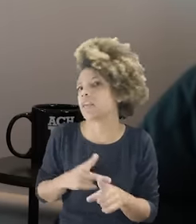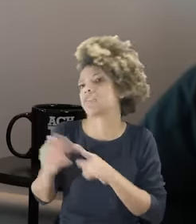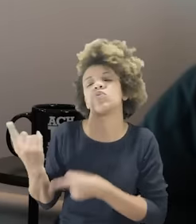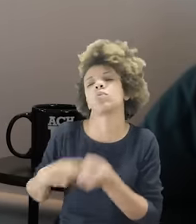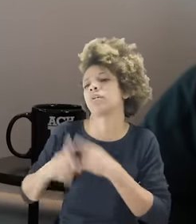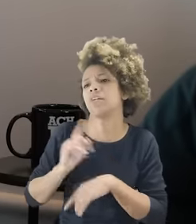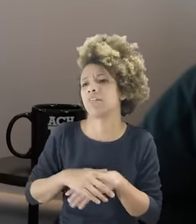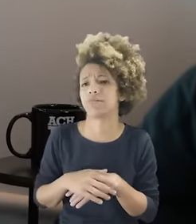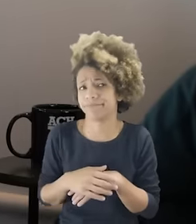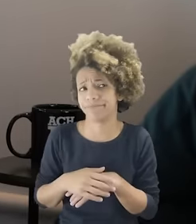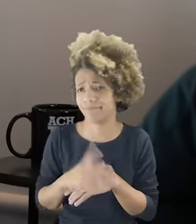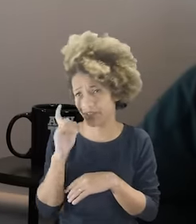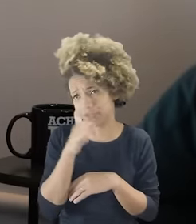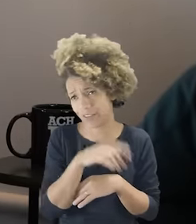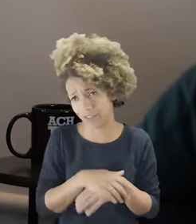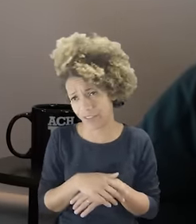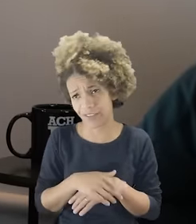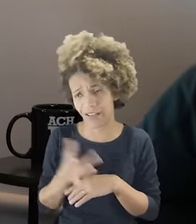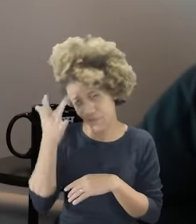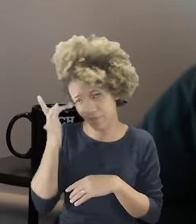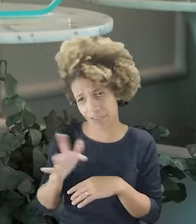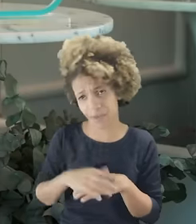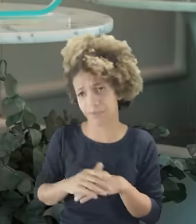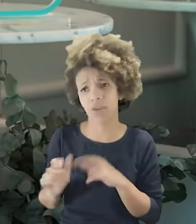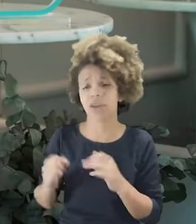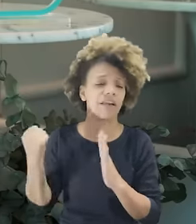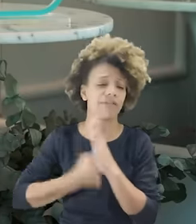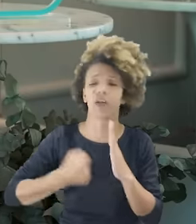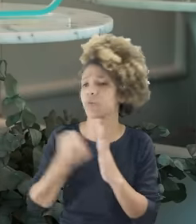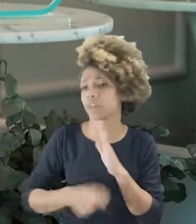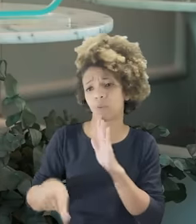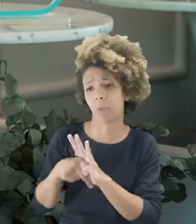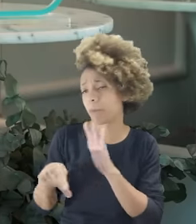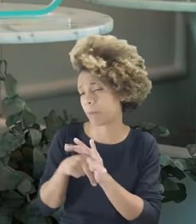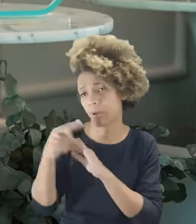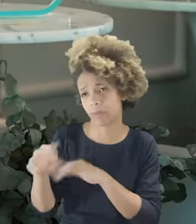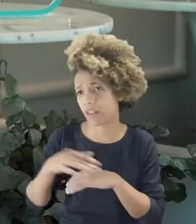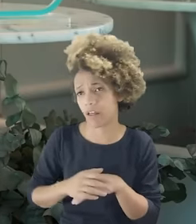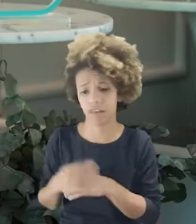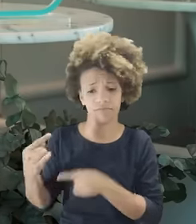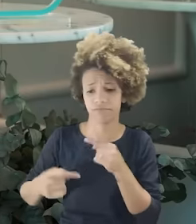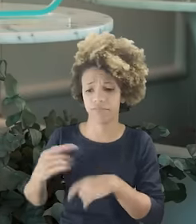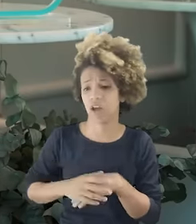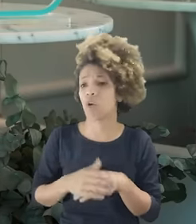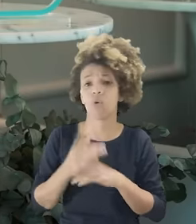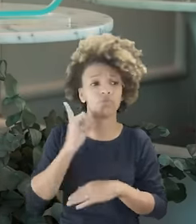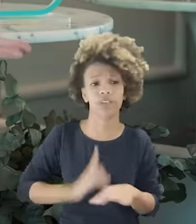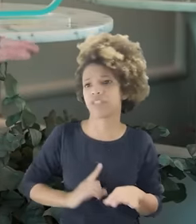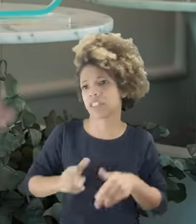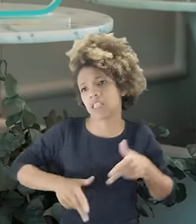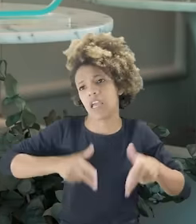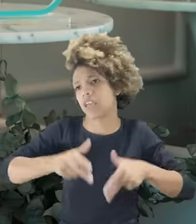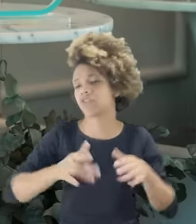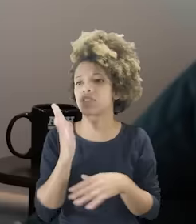sim a pessoa que não sabe gata não sabe que ela tá lutando ela tá tá correndo contra um aleijado Exatamente